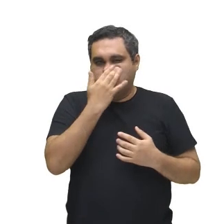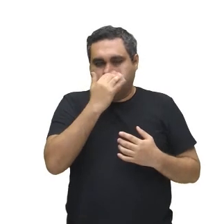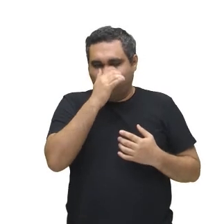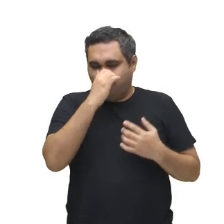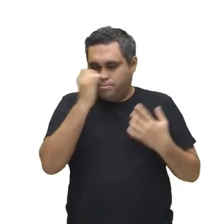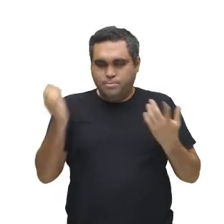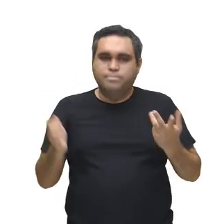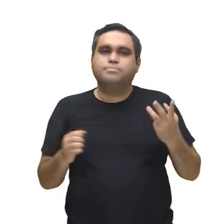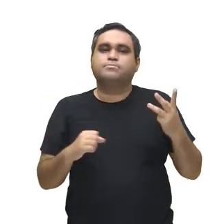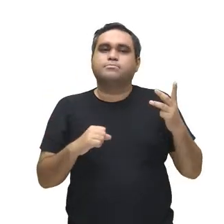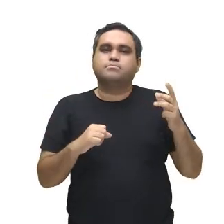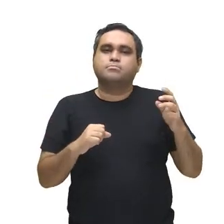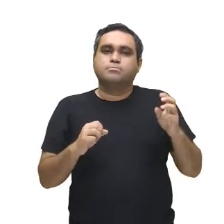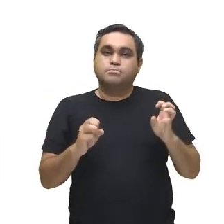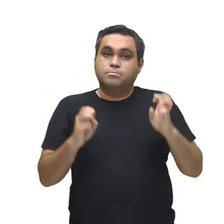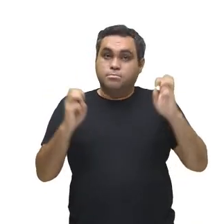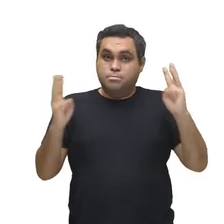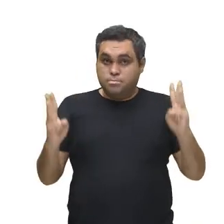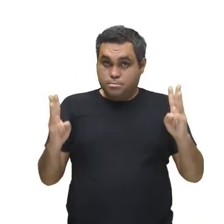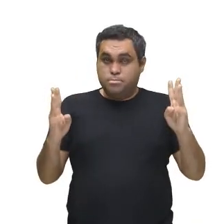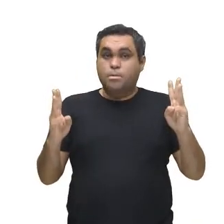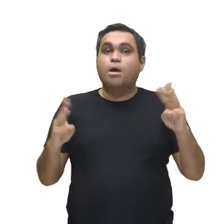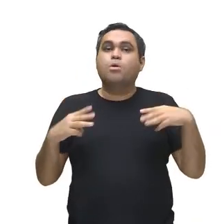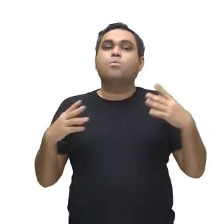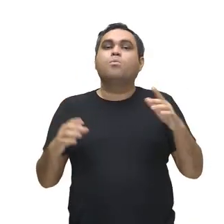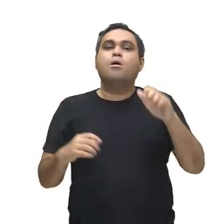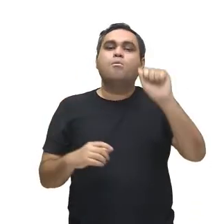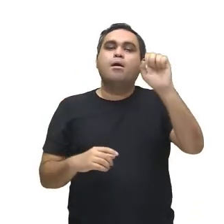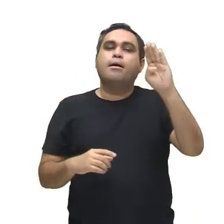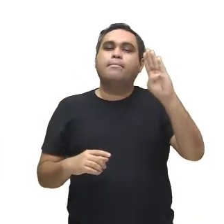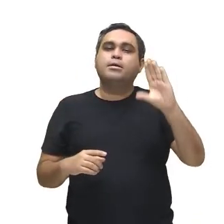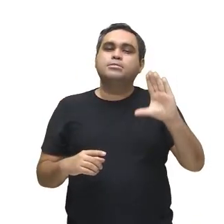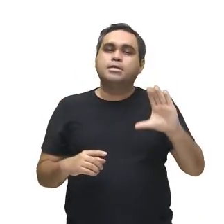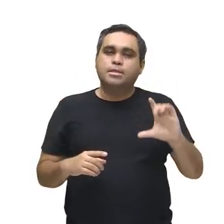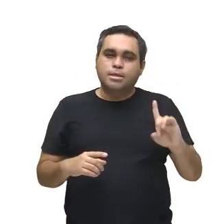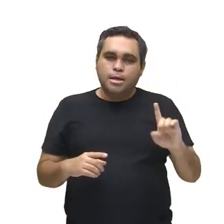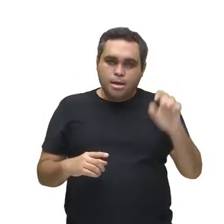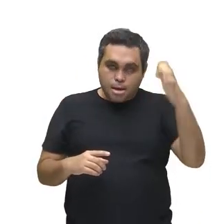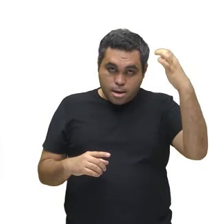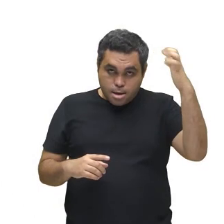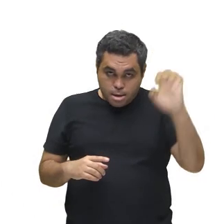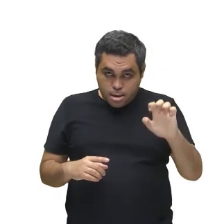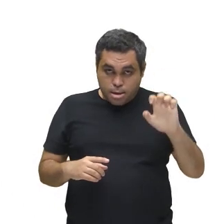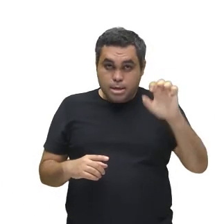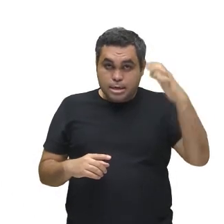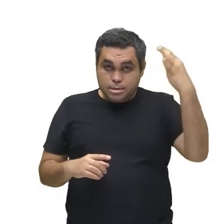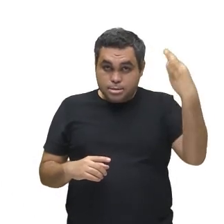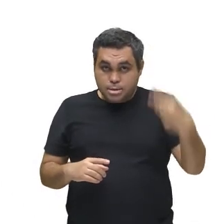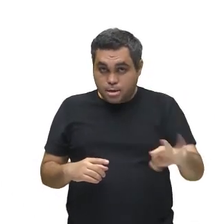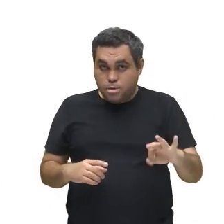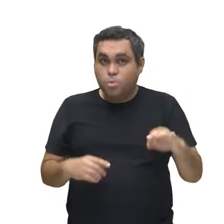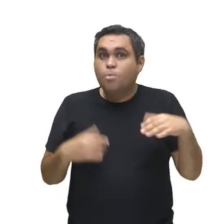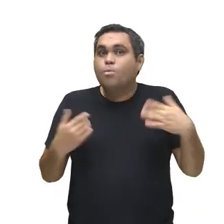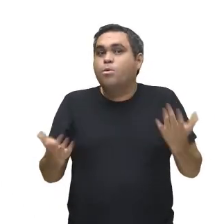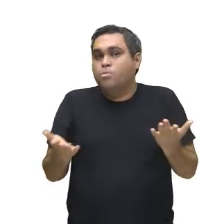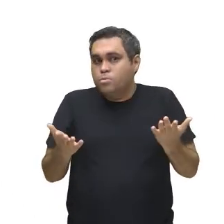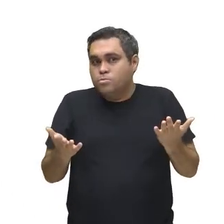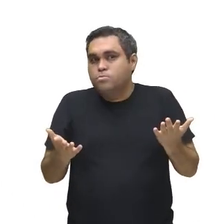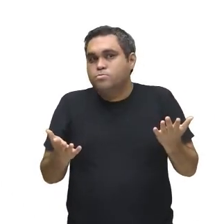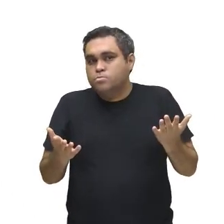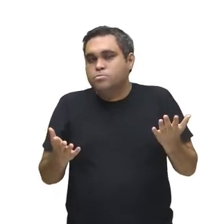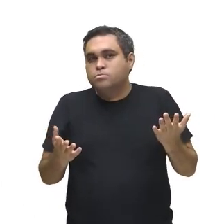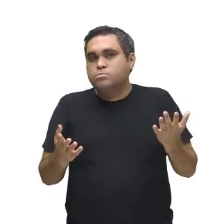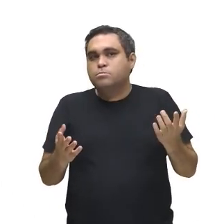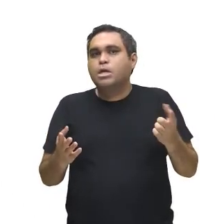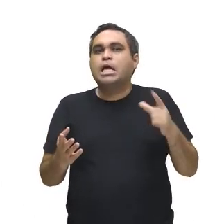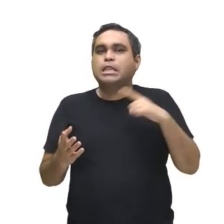6 países, qual dessas alternativas indica corretamente as coligações de nações e os países participantes?